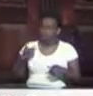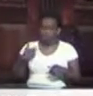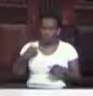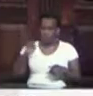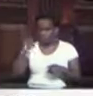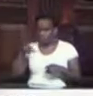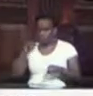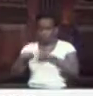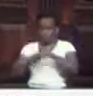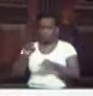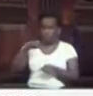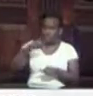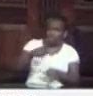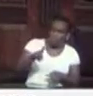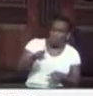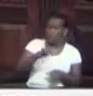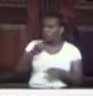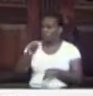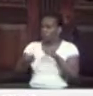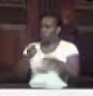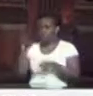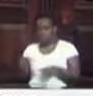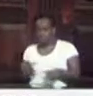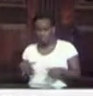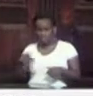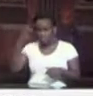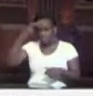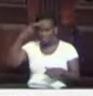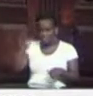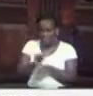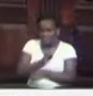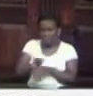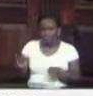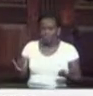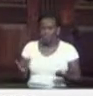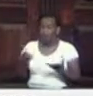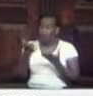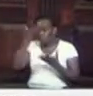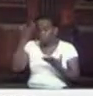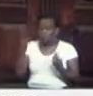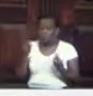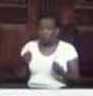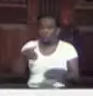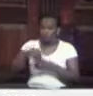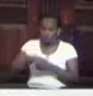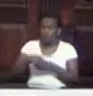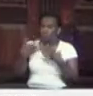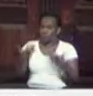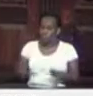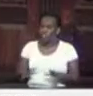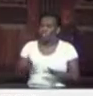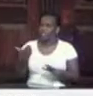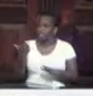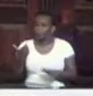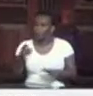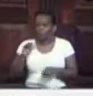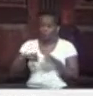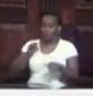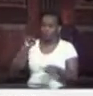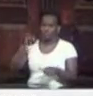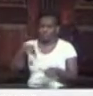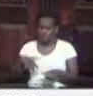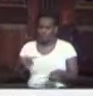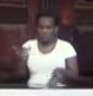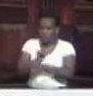virou não e o não virou sim. Várias pessoas que queriam votar pelo desarmamento acabaram votando sim numa estratégia de